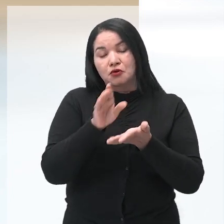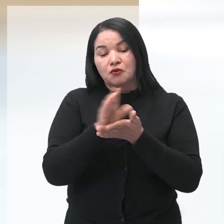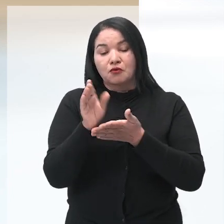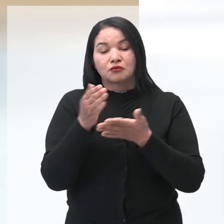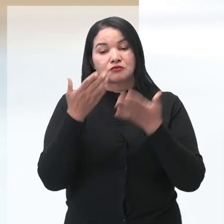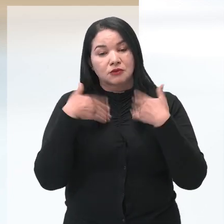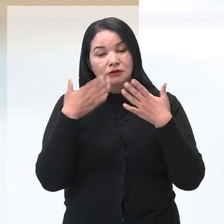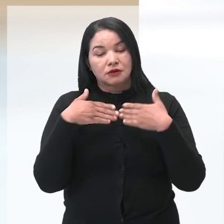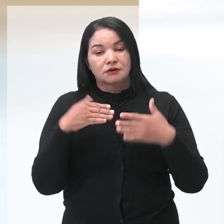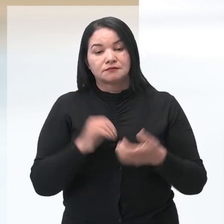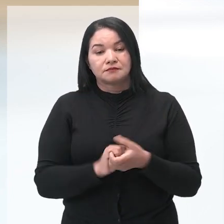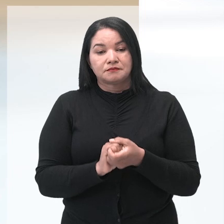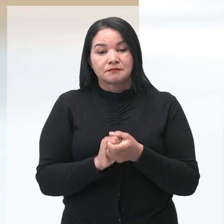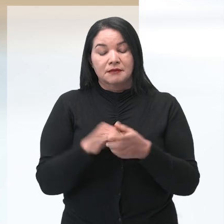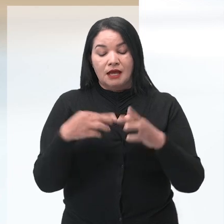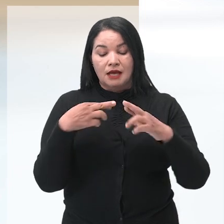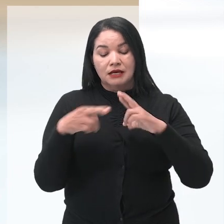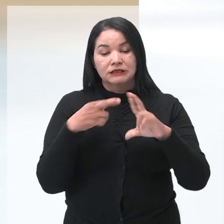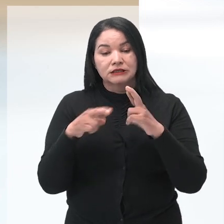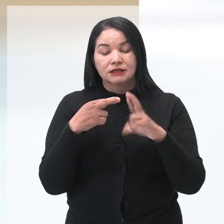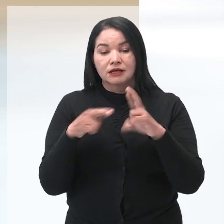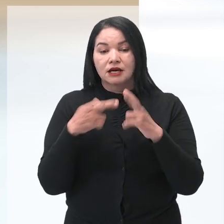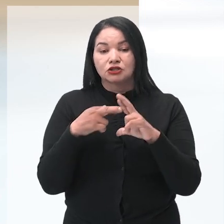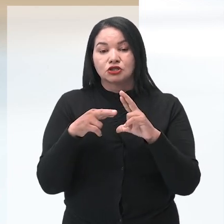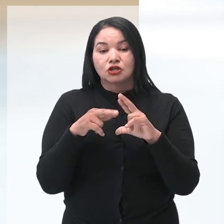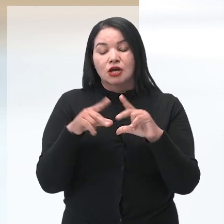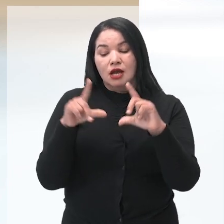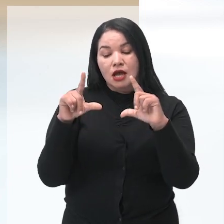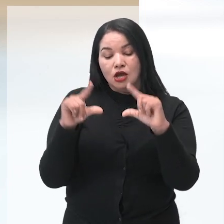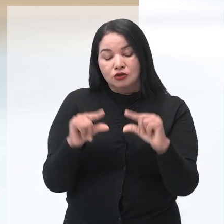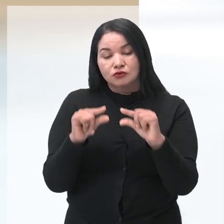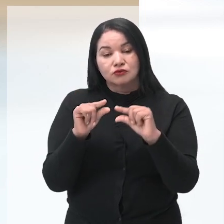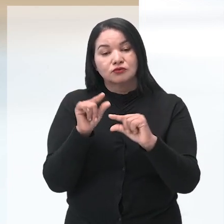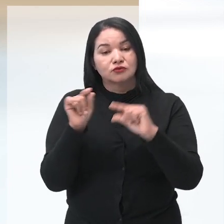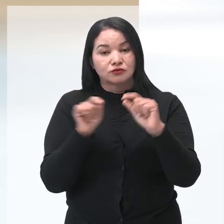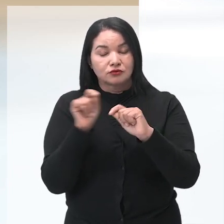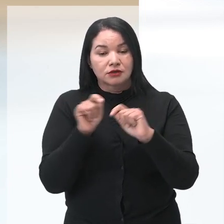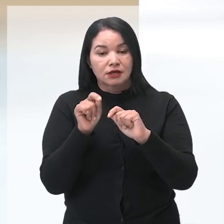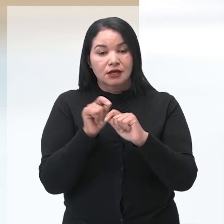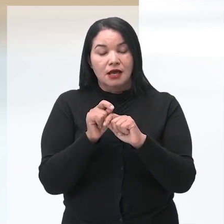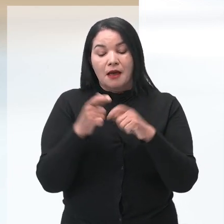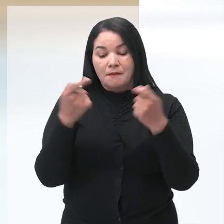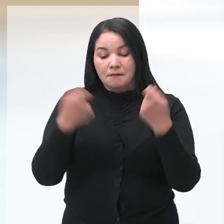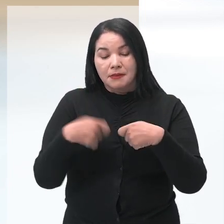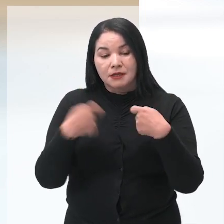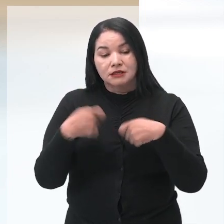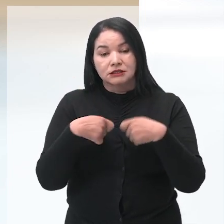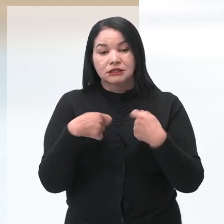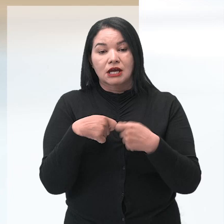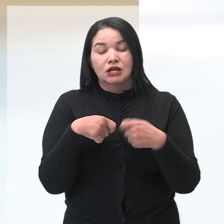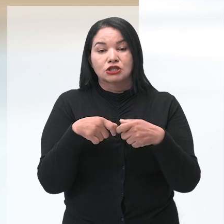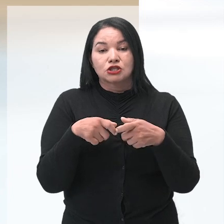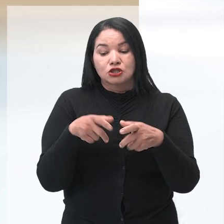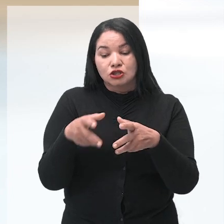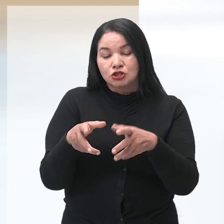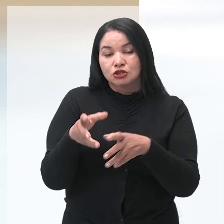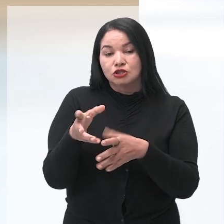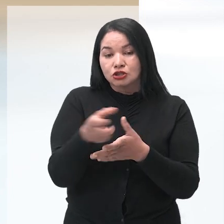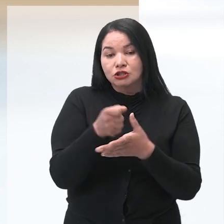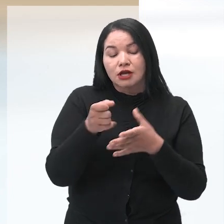reciclagem de materiais reduz a necessidade de extrair recursos, né, naturais